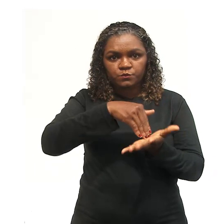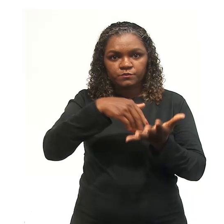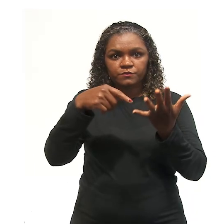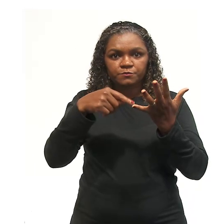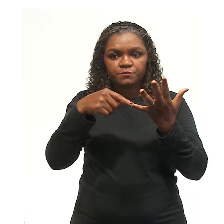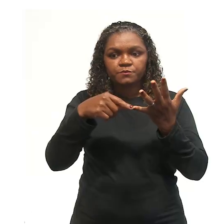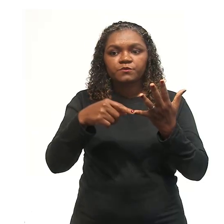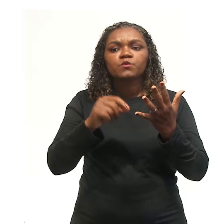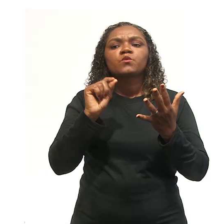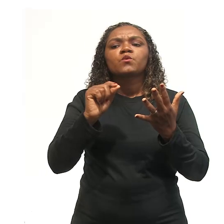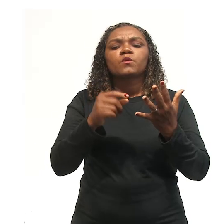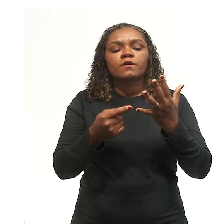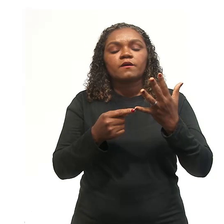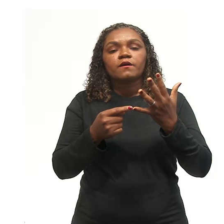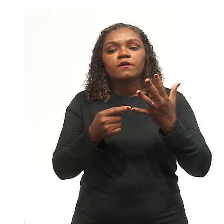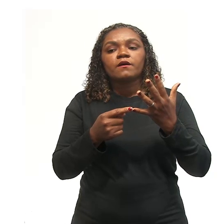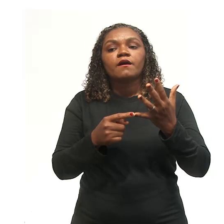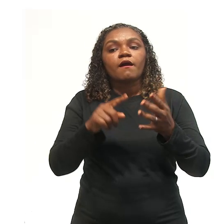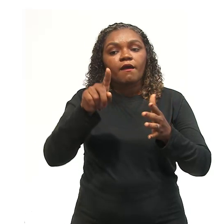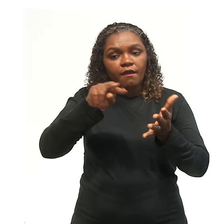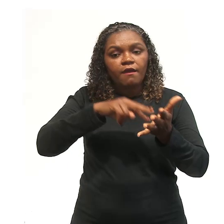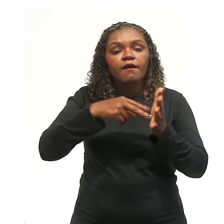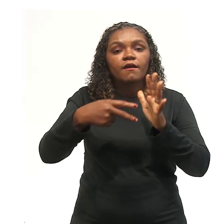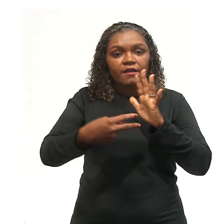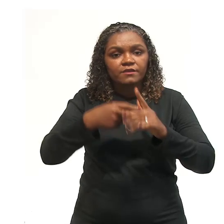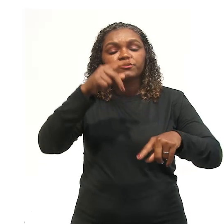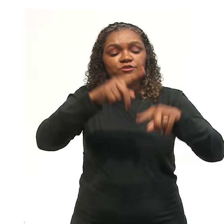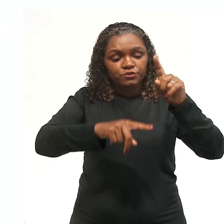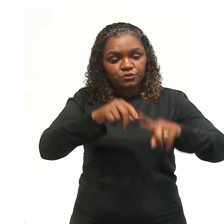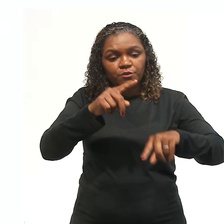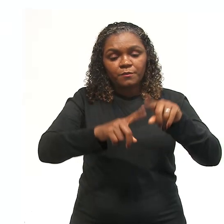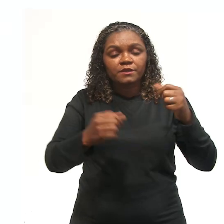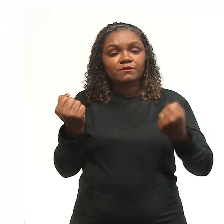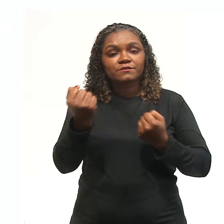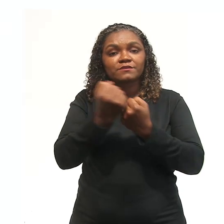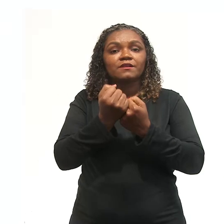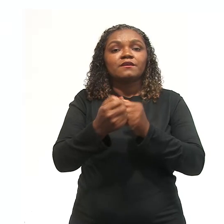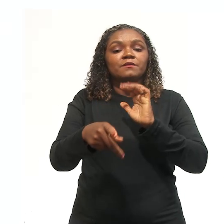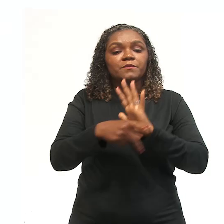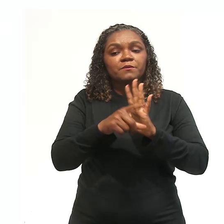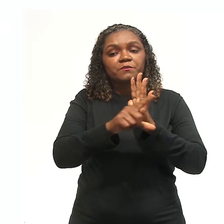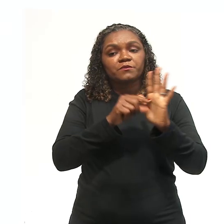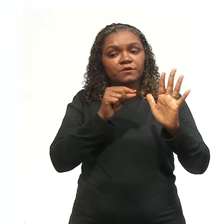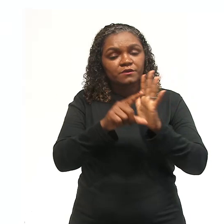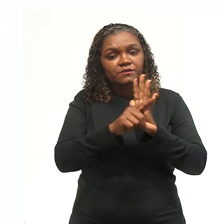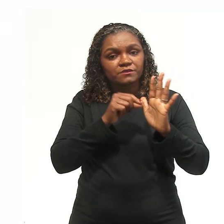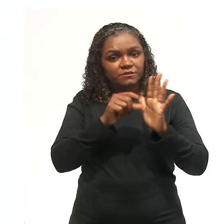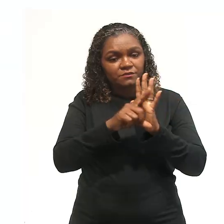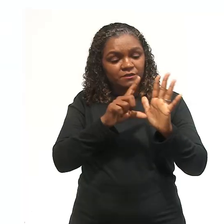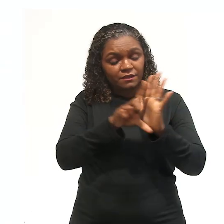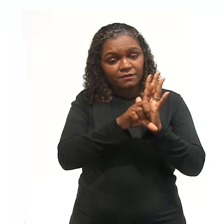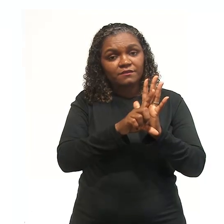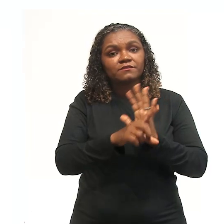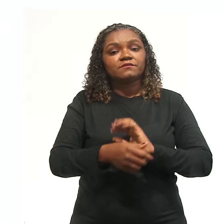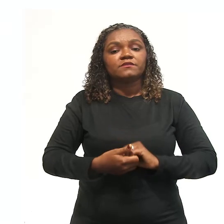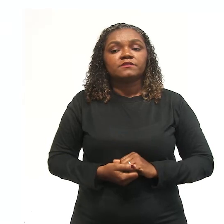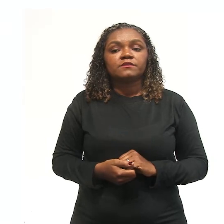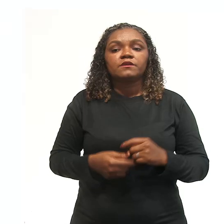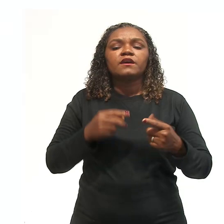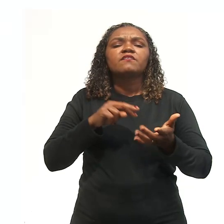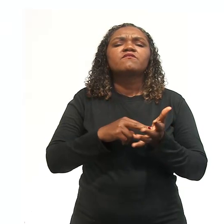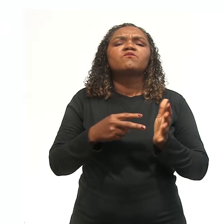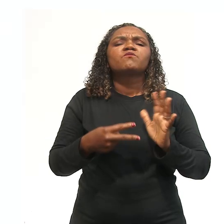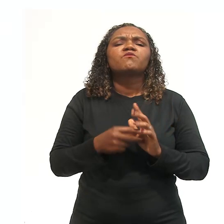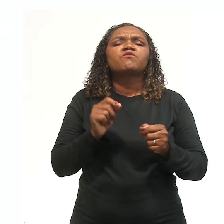de Preço nada mais é do que um instrumento auxiliar previsto lá no artigo 80, que